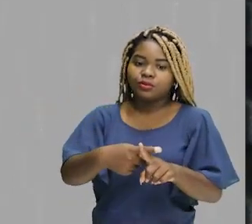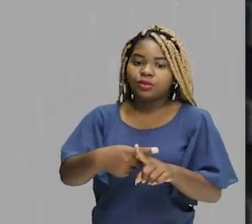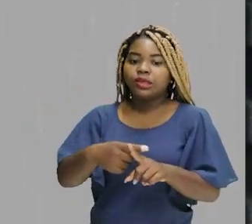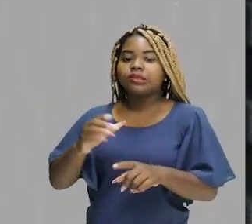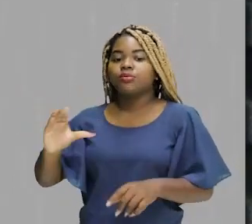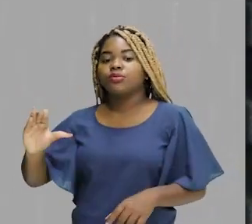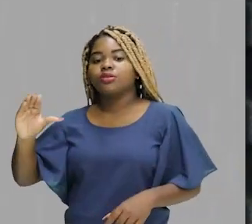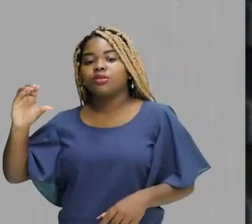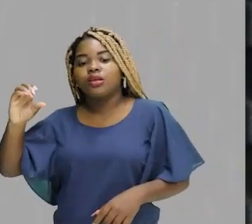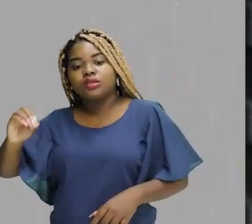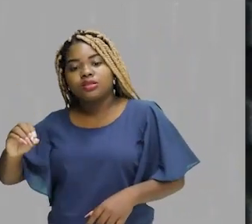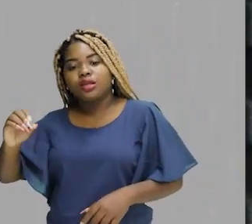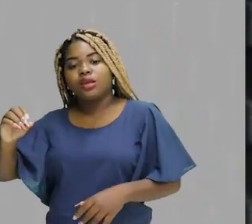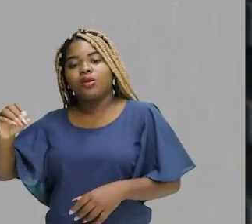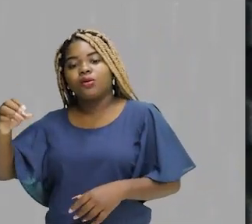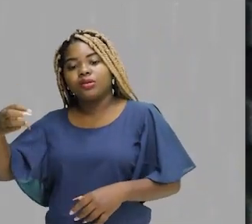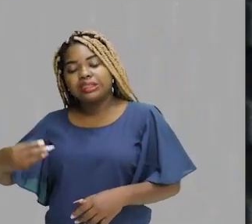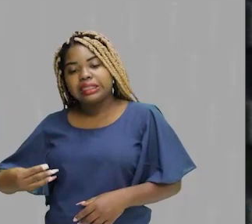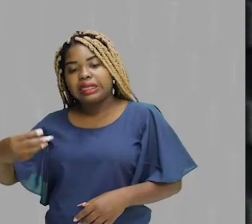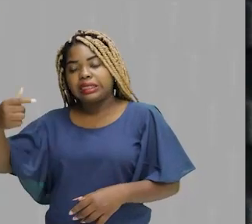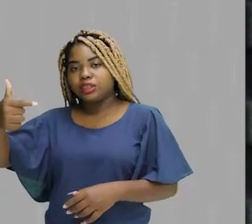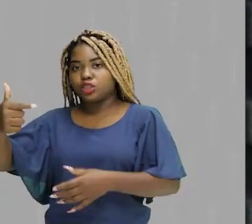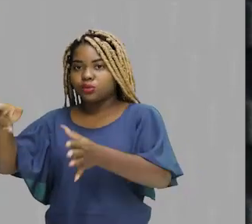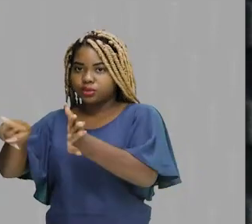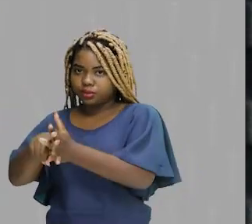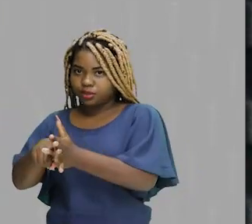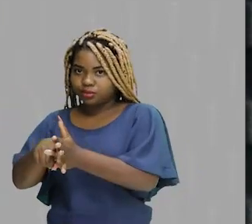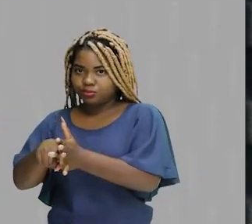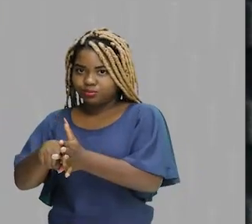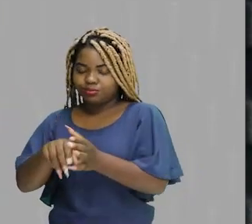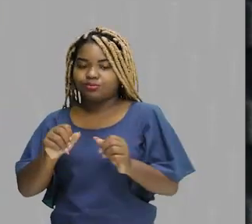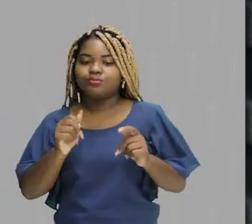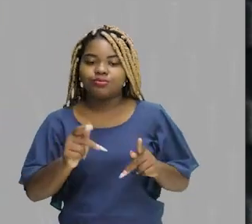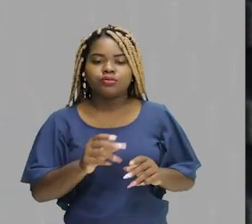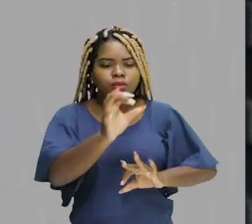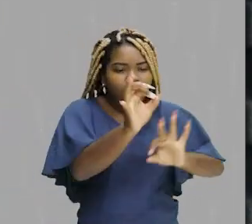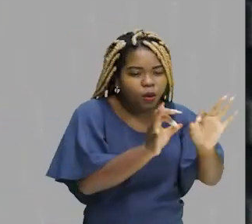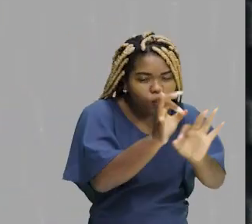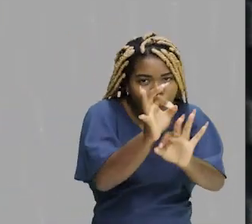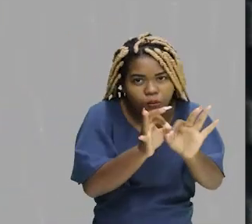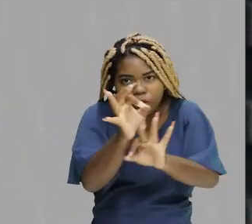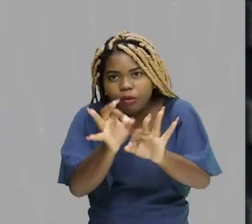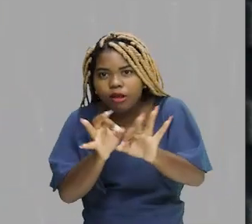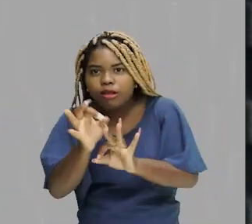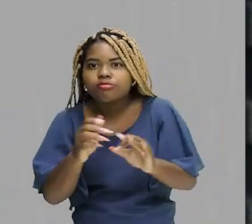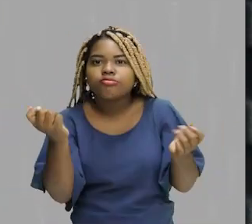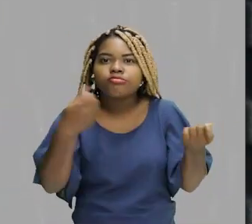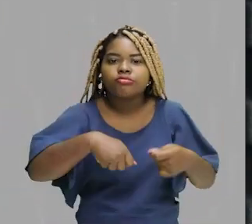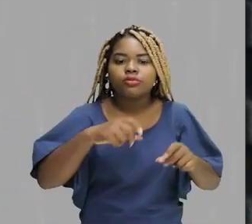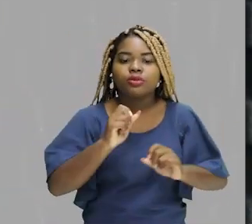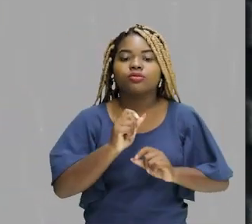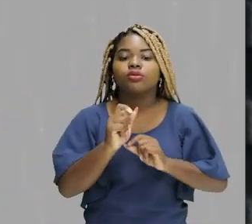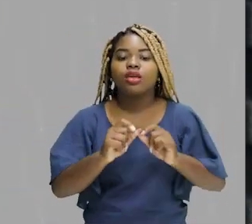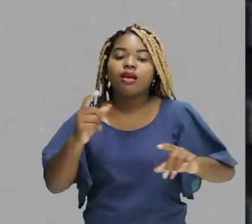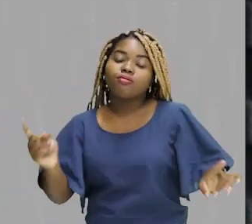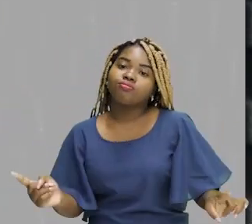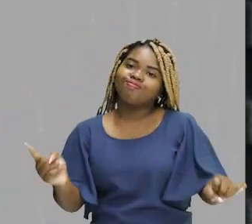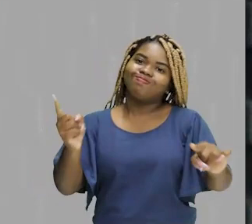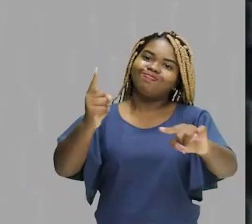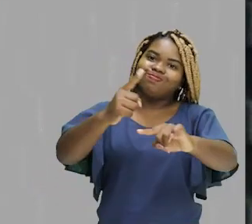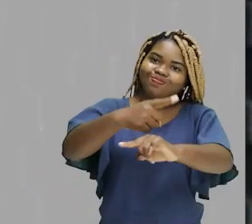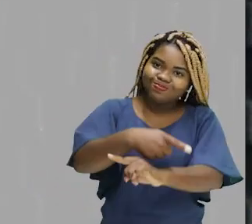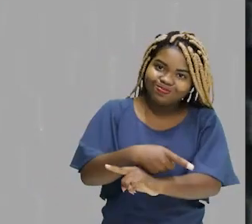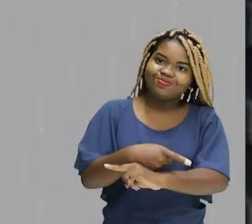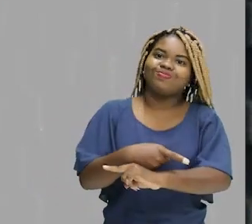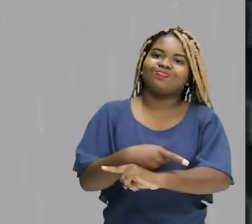o ânion, que é o grupo CO3, 2-. Para montar a fórmula, vamos fazer a inversão, ou